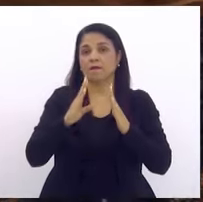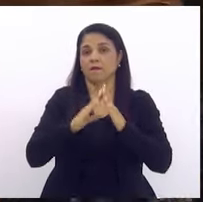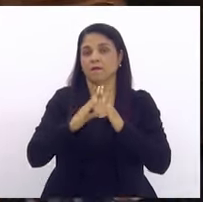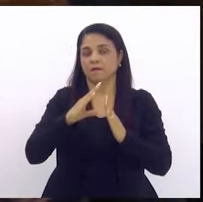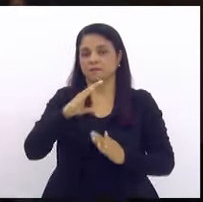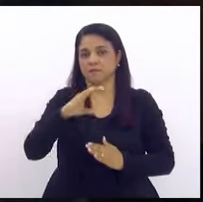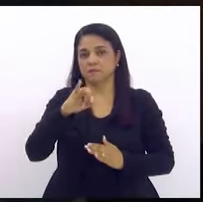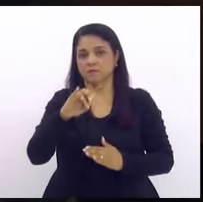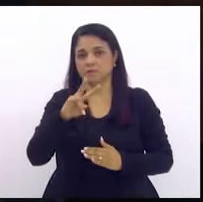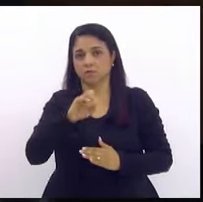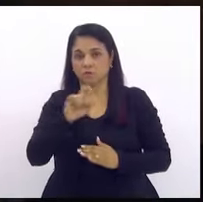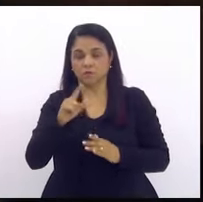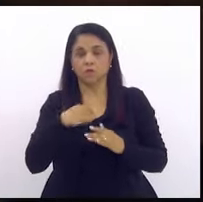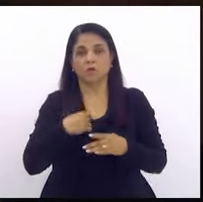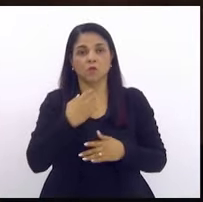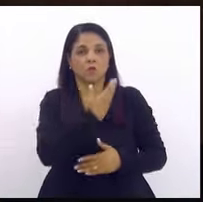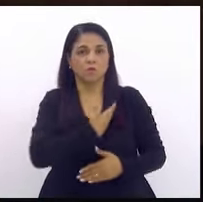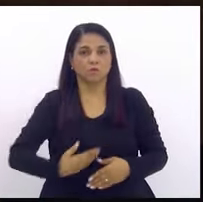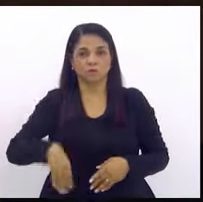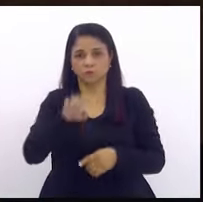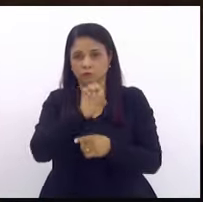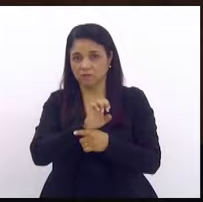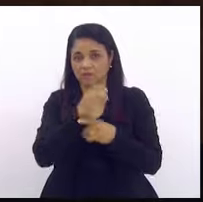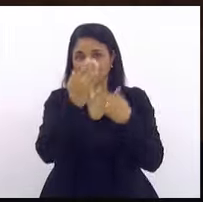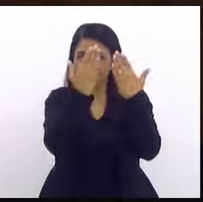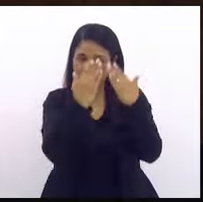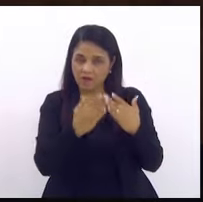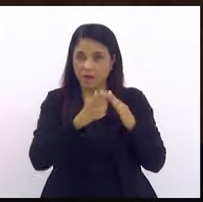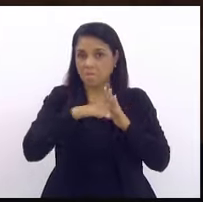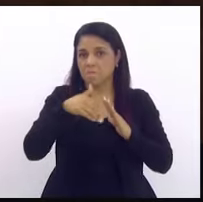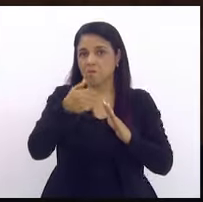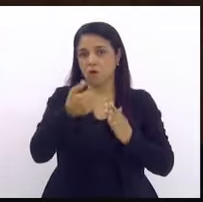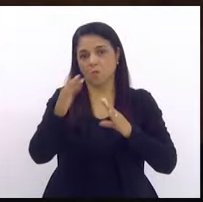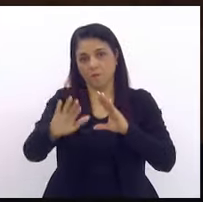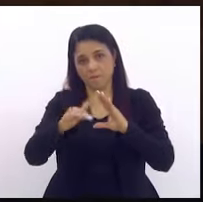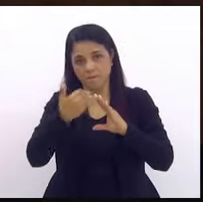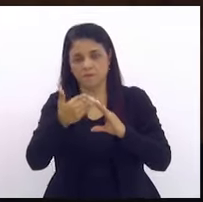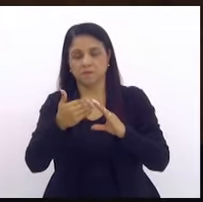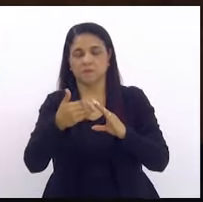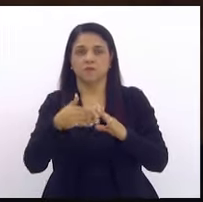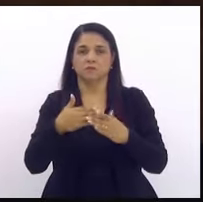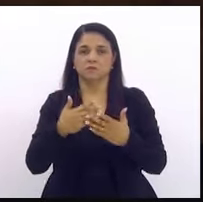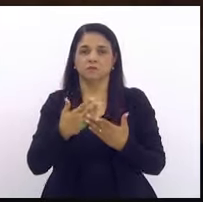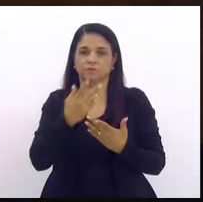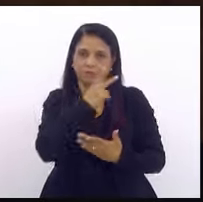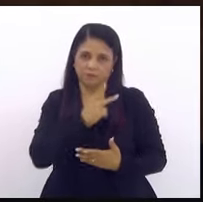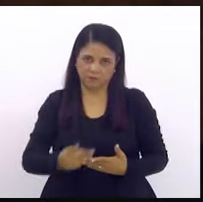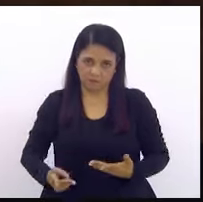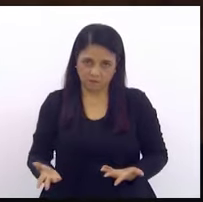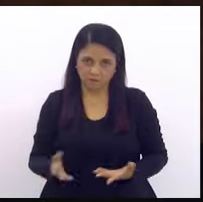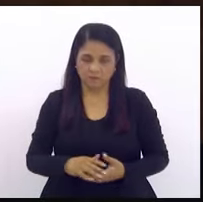o Governo do Estado vai melhor avaliar o envio de uma mensagem sobre o tema, senhor presidente.